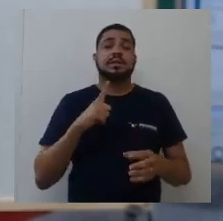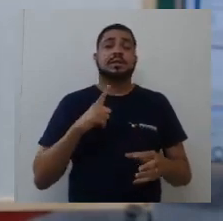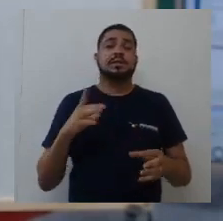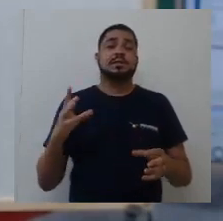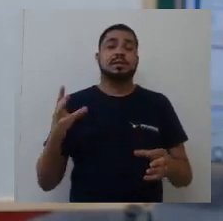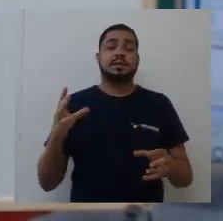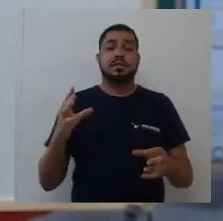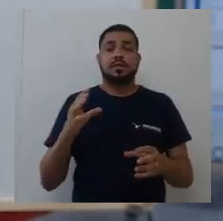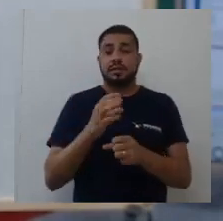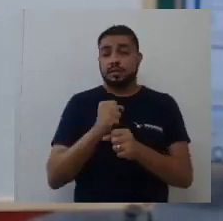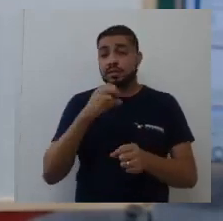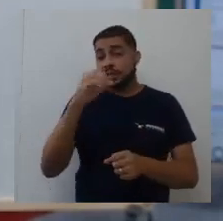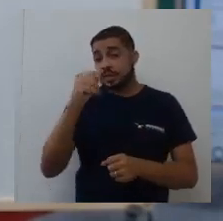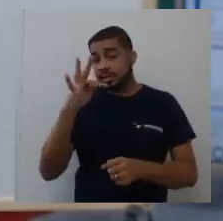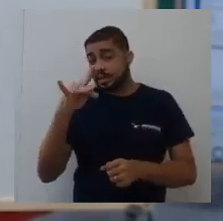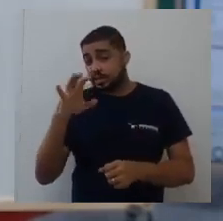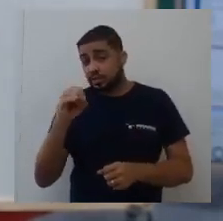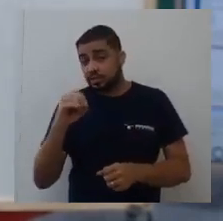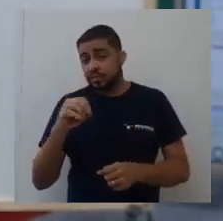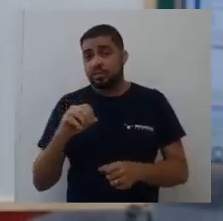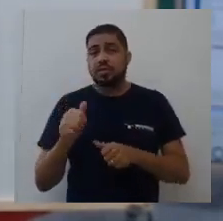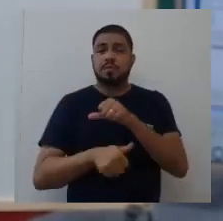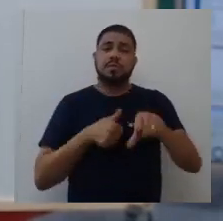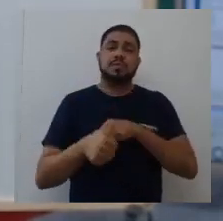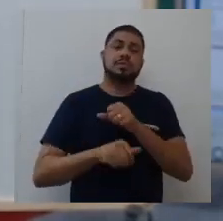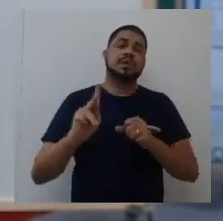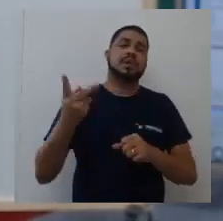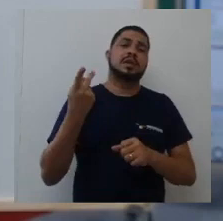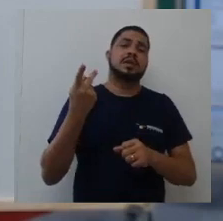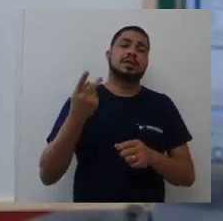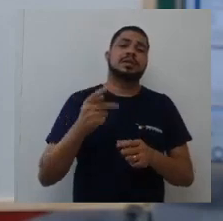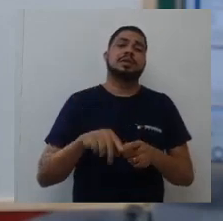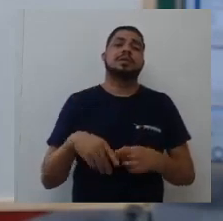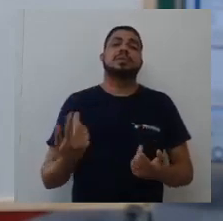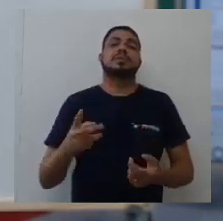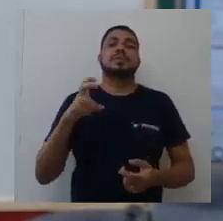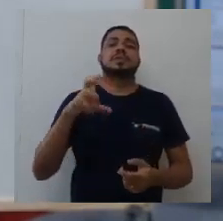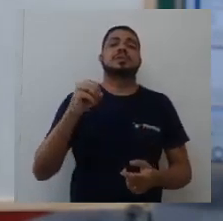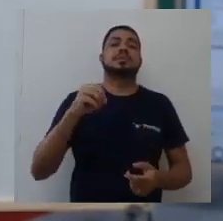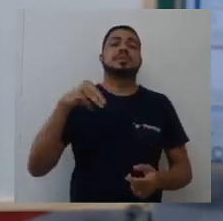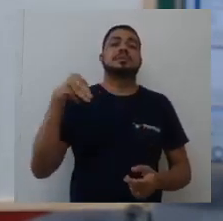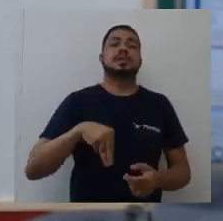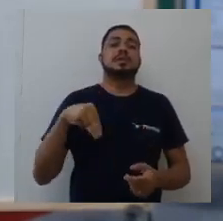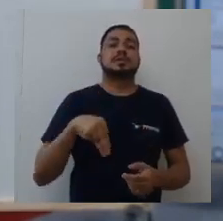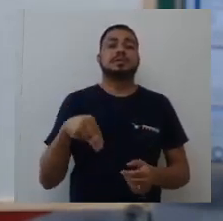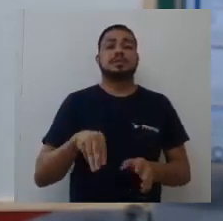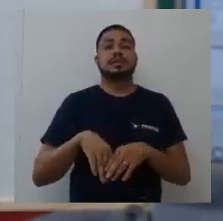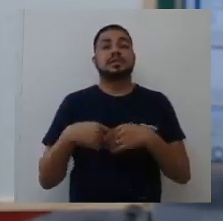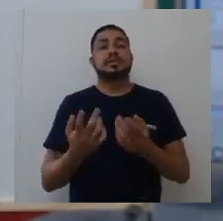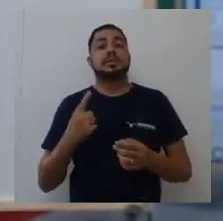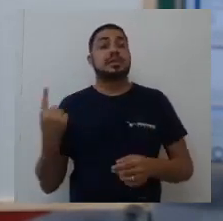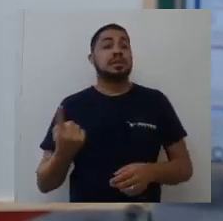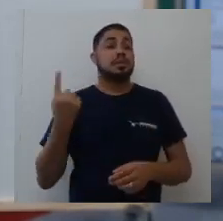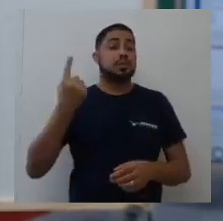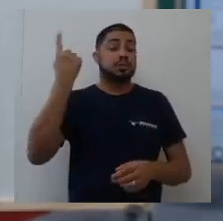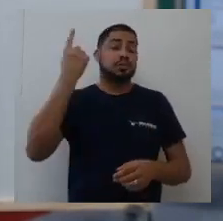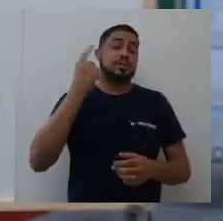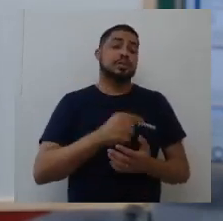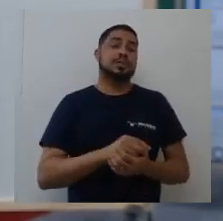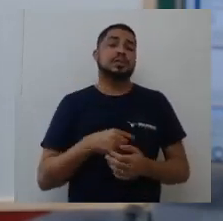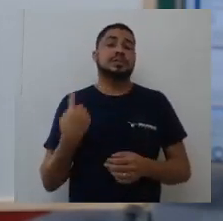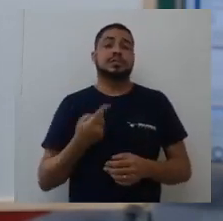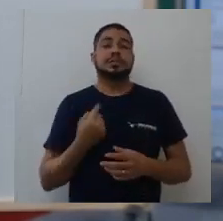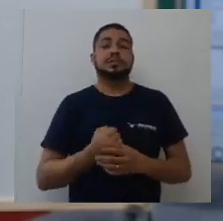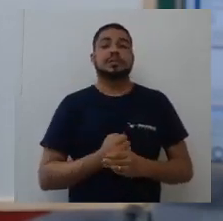cateto oposto, que é o H, e o cateto adjacente, que é 50 metros. Então, essa altura vai ser para a